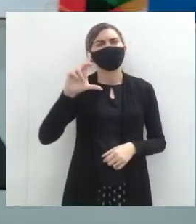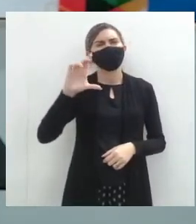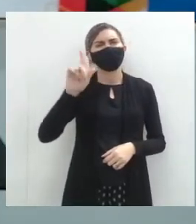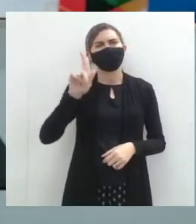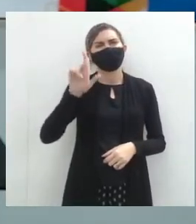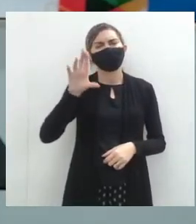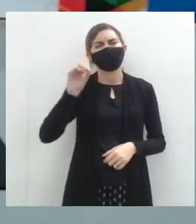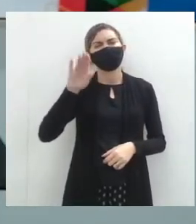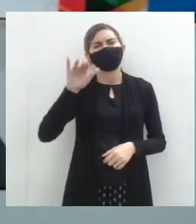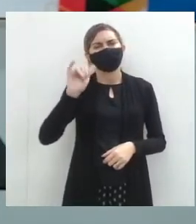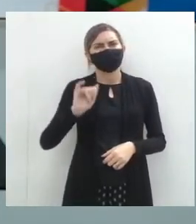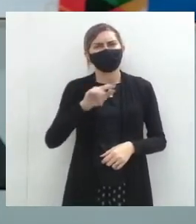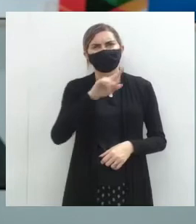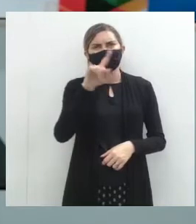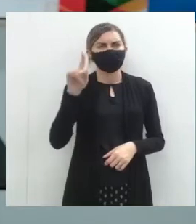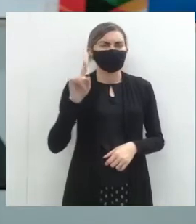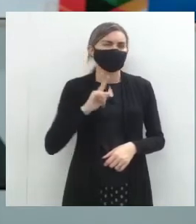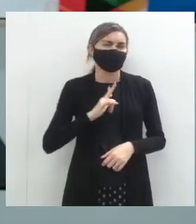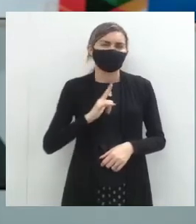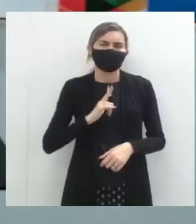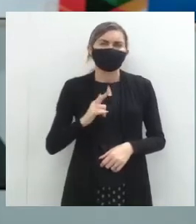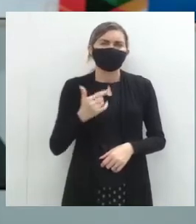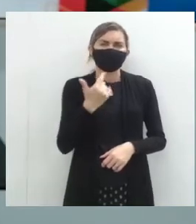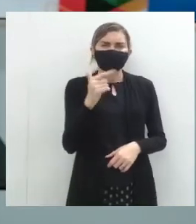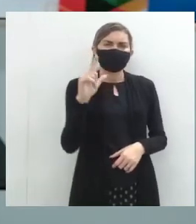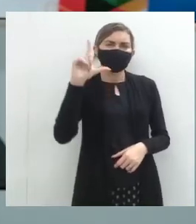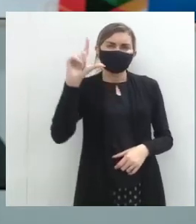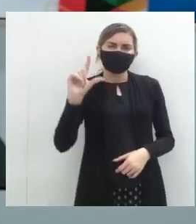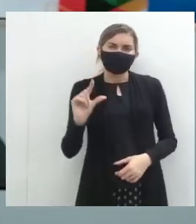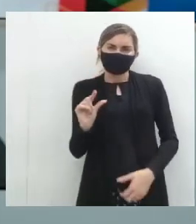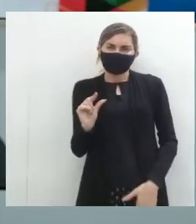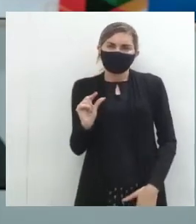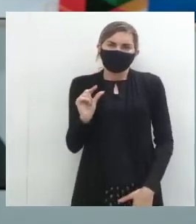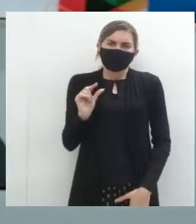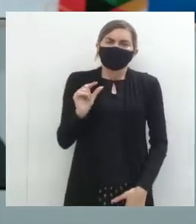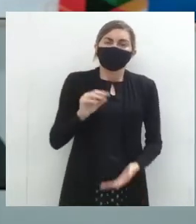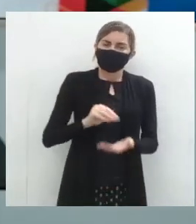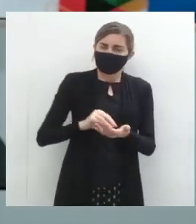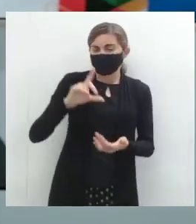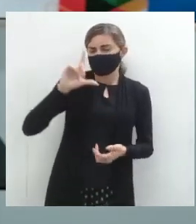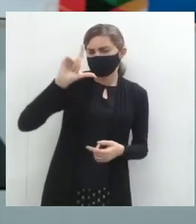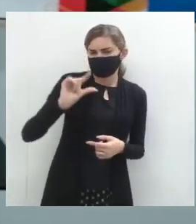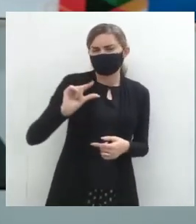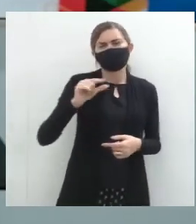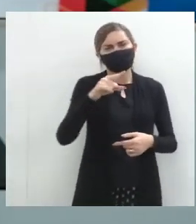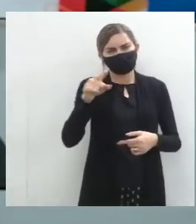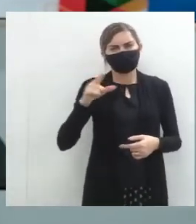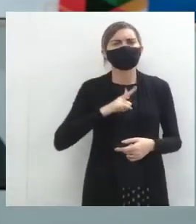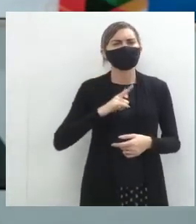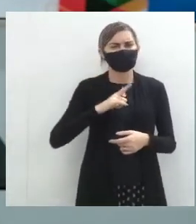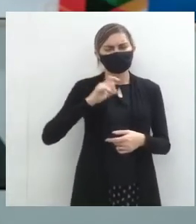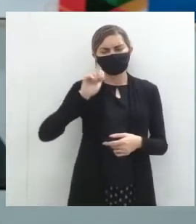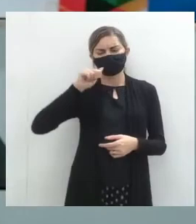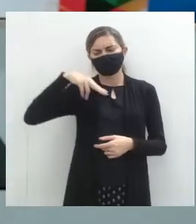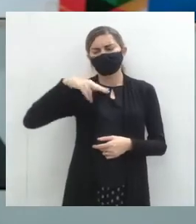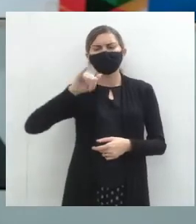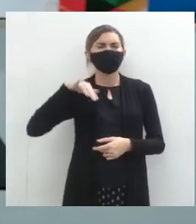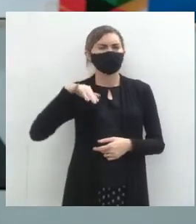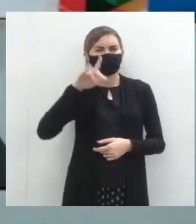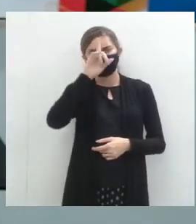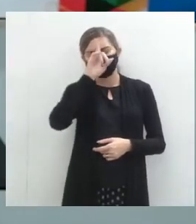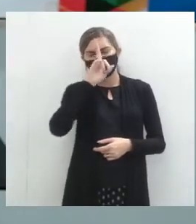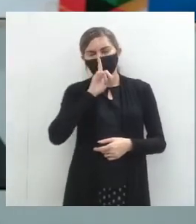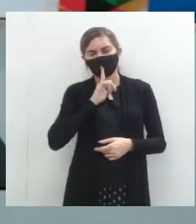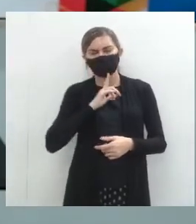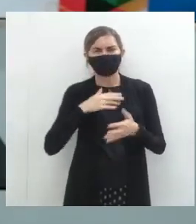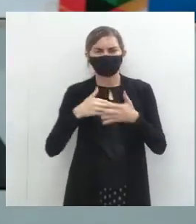corpo, tu não produz hemoglobina. Se você não produzir hemoglobina, ela vai ficar baixa. Se ela vai ficar baixa, você vai ter anemia. Tá? Então,